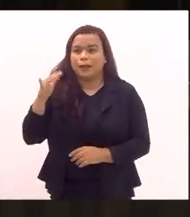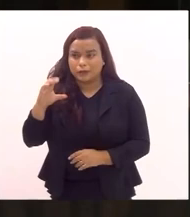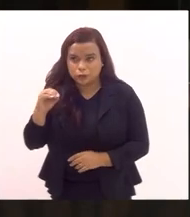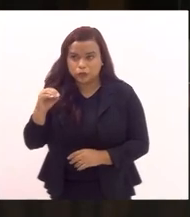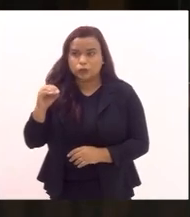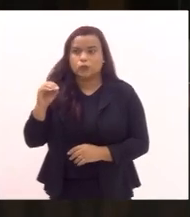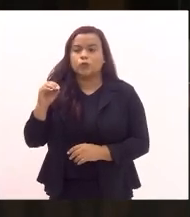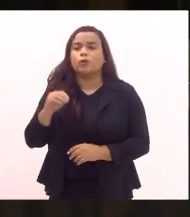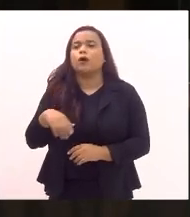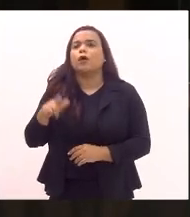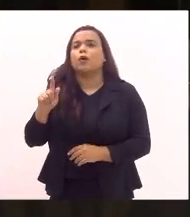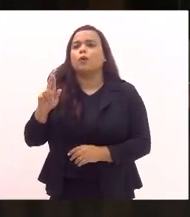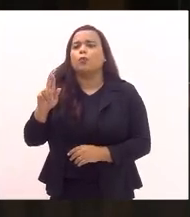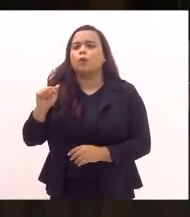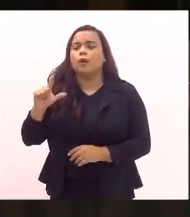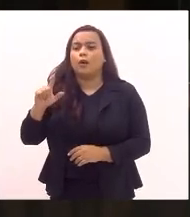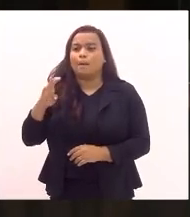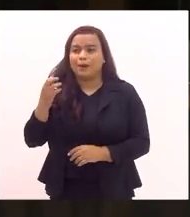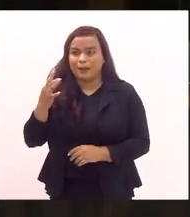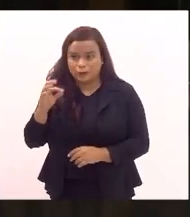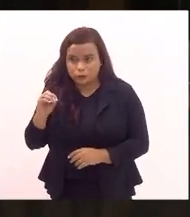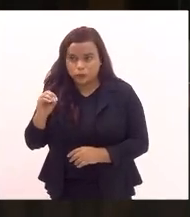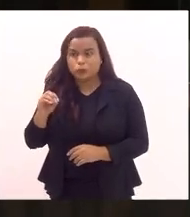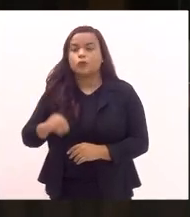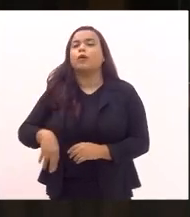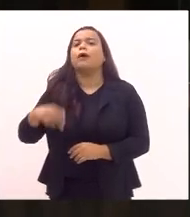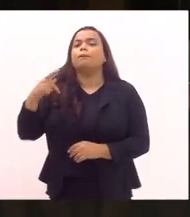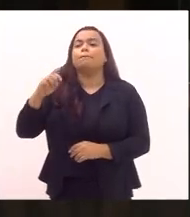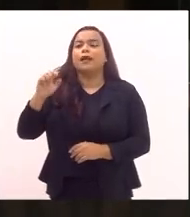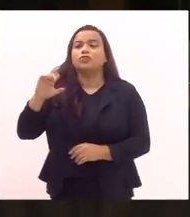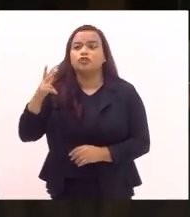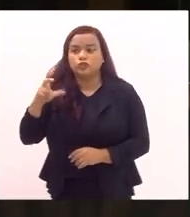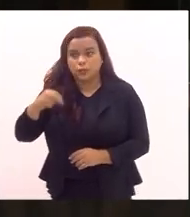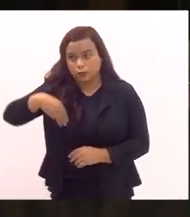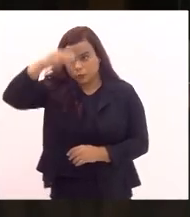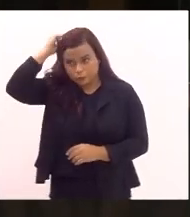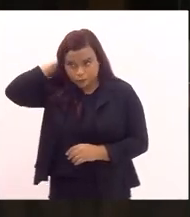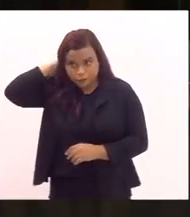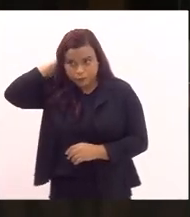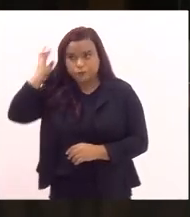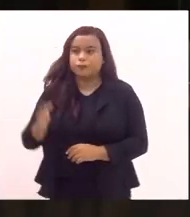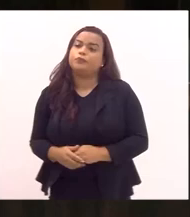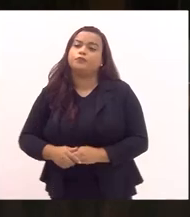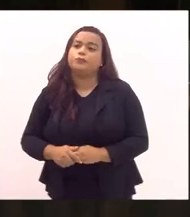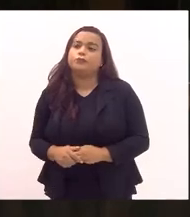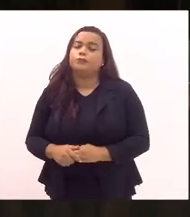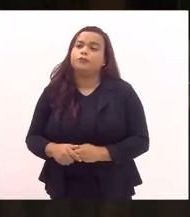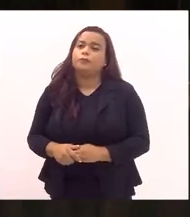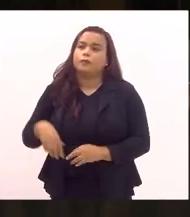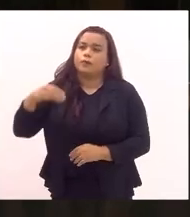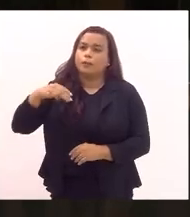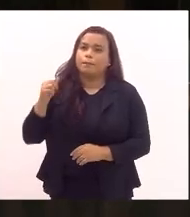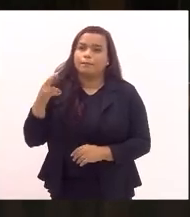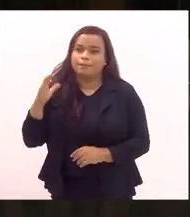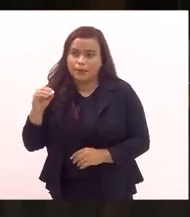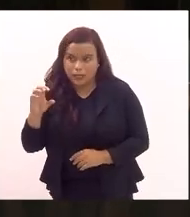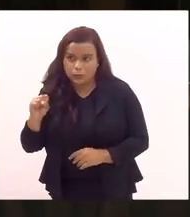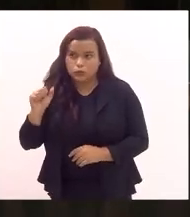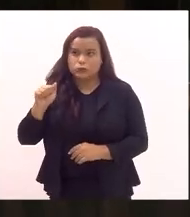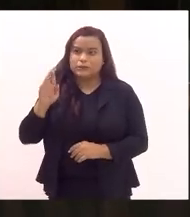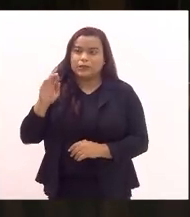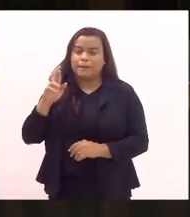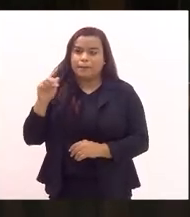Gualberto Deputado Márcio Gualberto Deputado Márcio Pacheco tá do Márcio Pacheco Deputado Marcos Abrahão